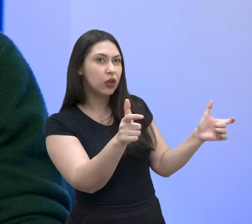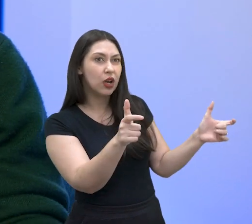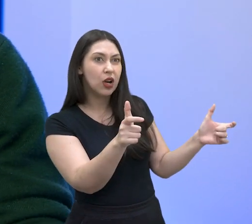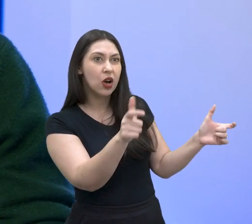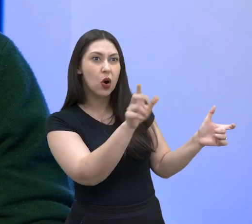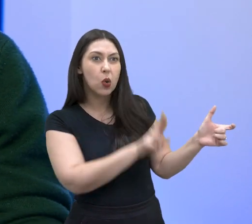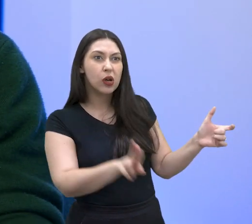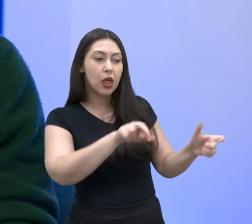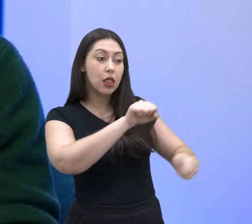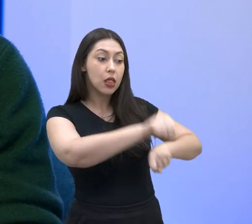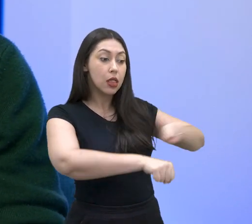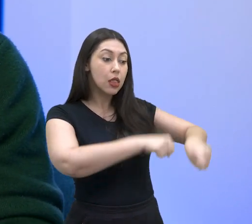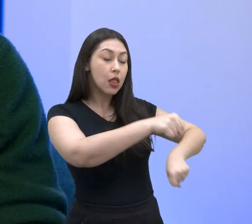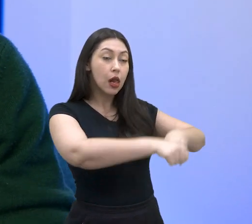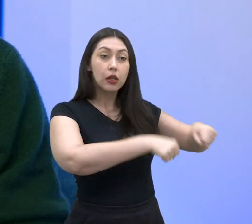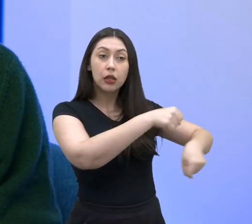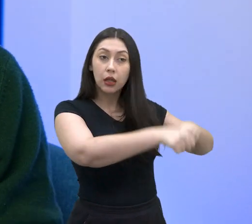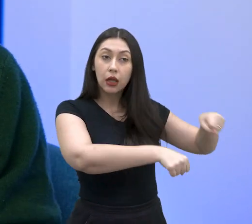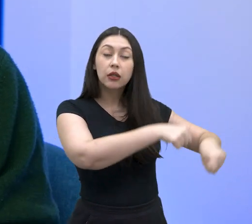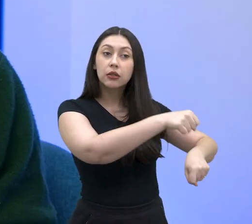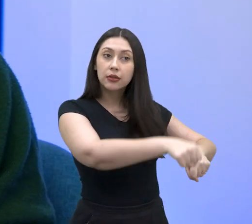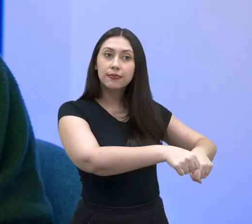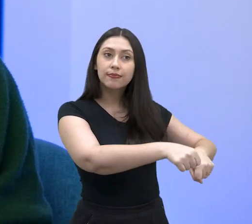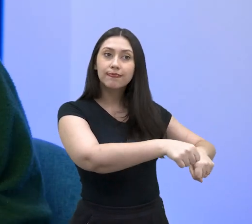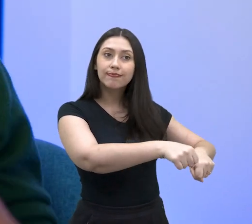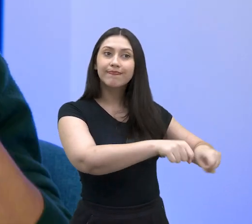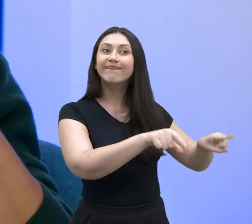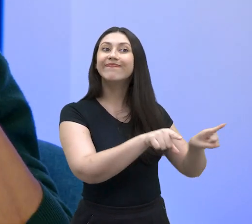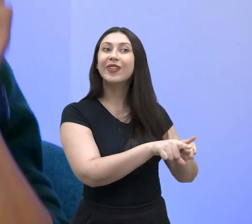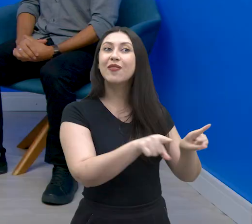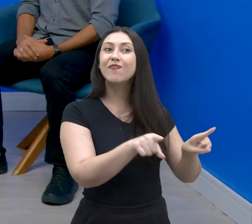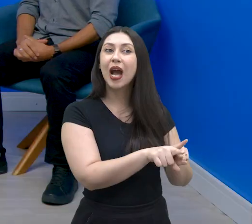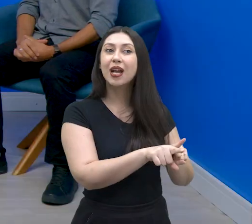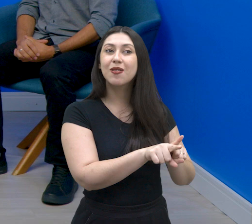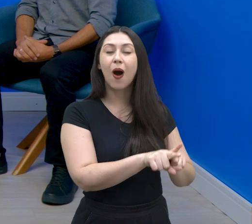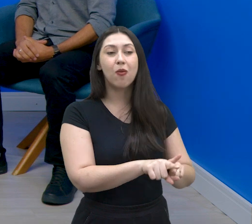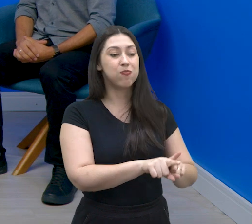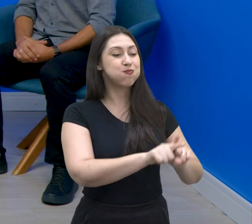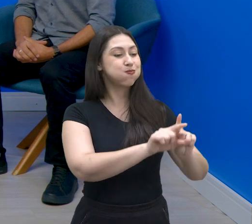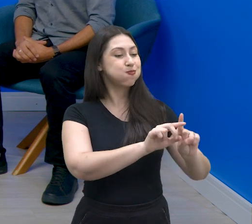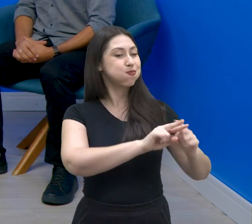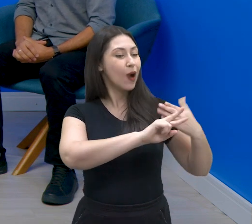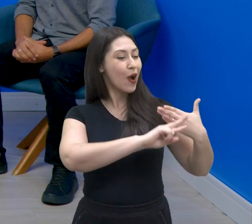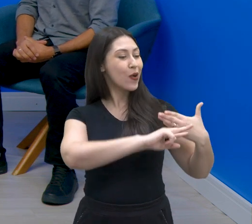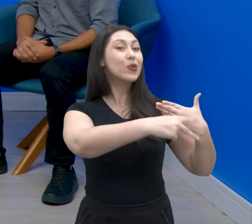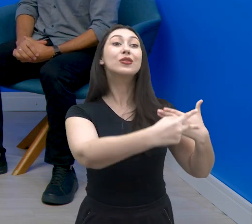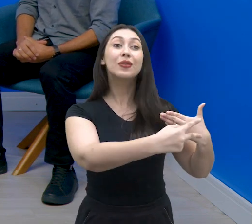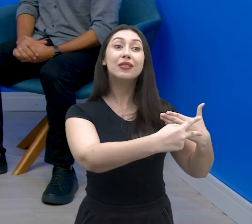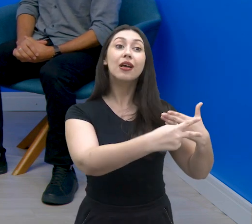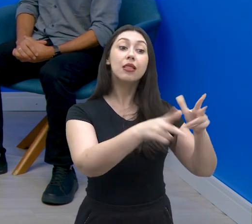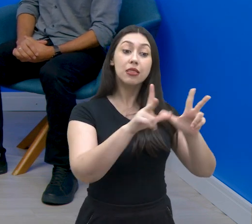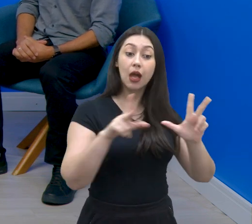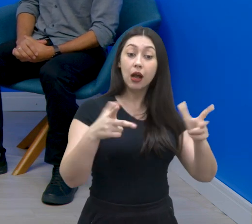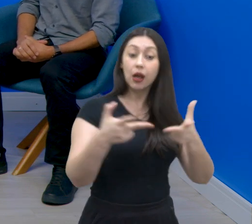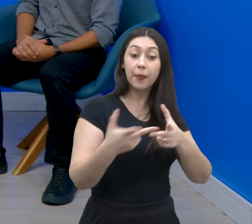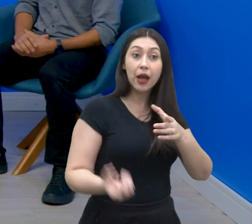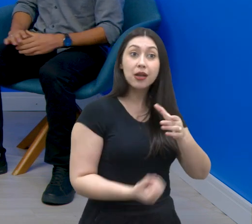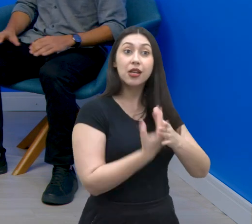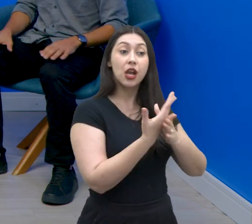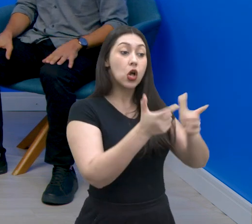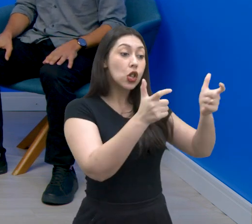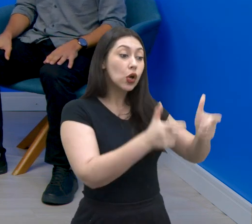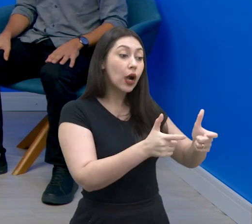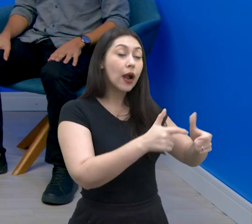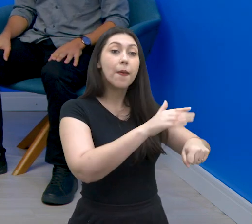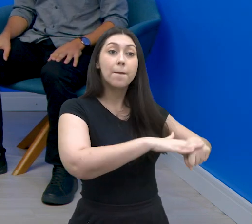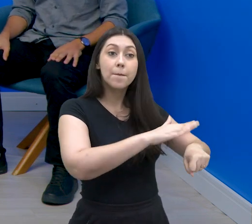surjam e sejam criadas mais ciclovias. Então vamos colocar mais pessoas que também fazem a política nessa conversa, Matheus. A gente